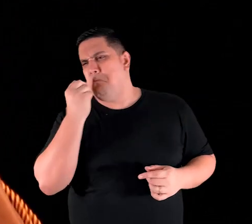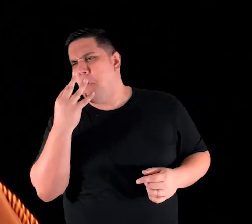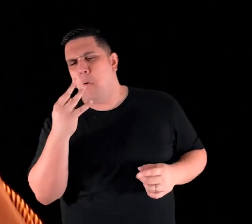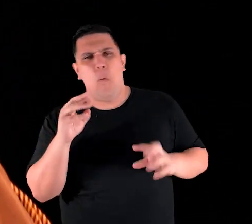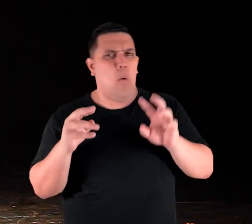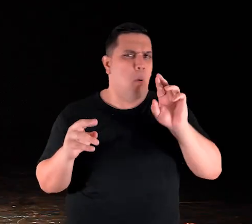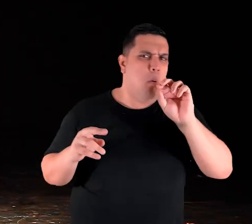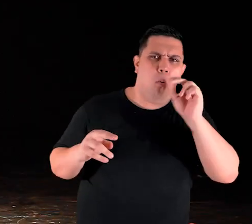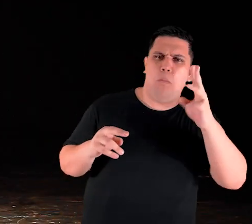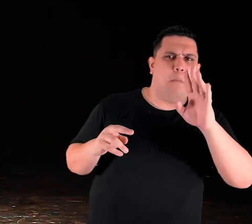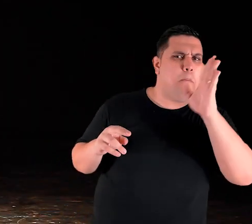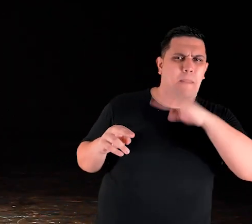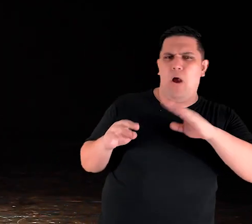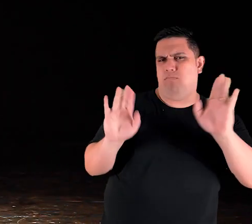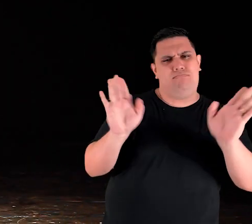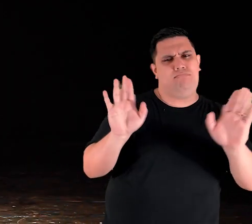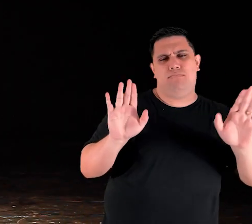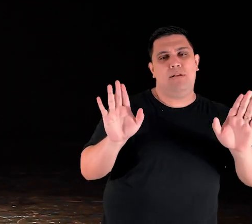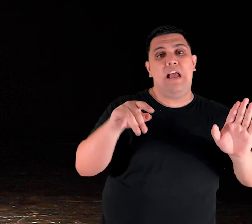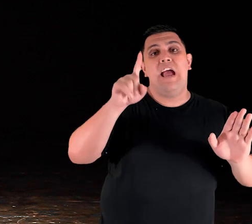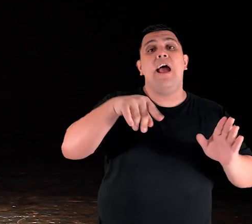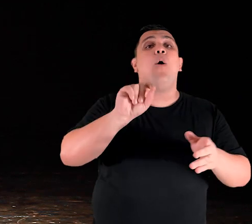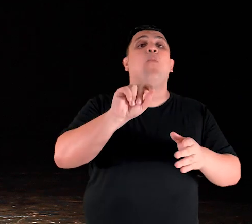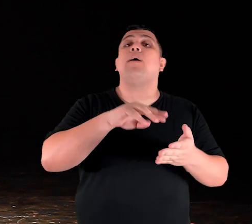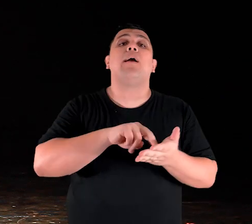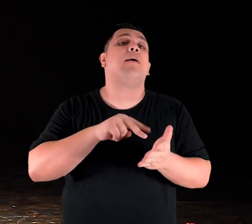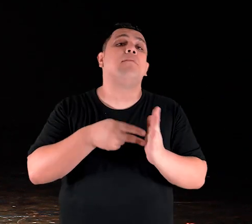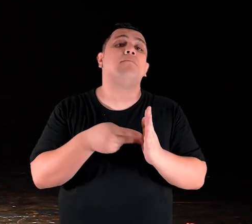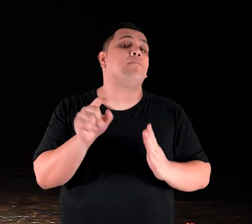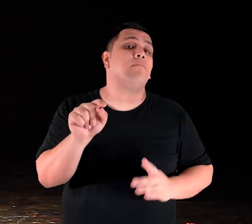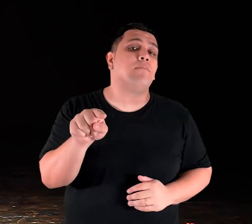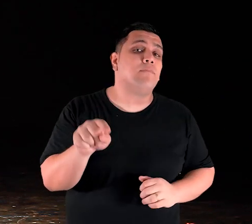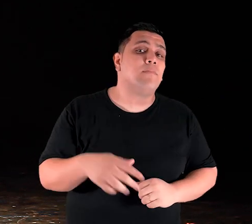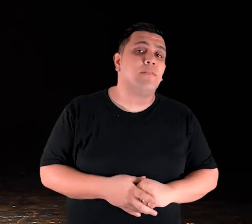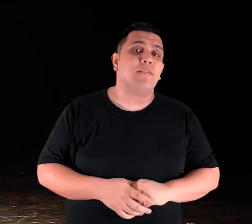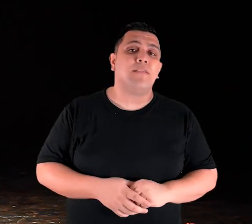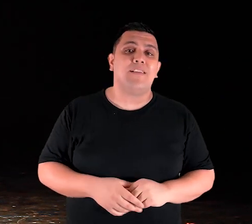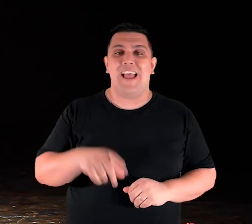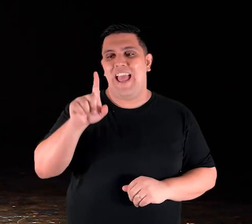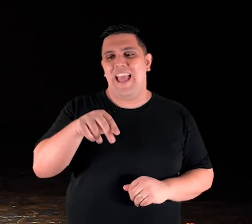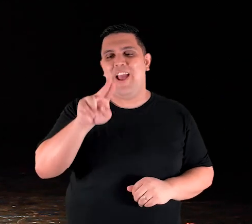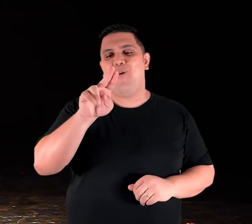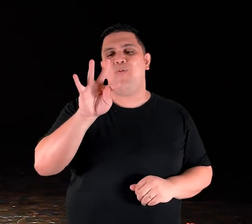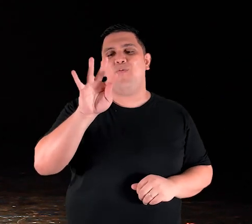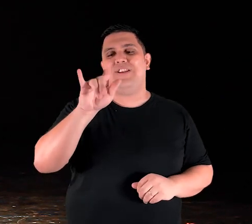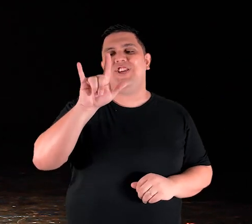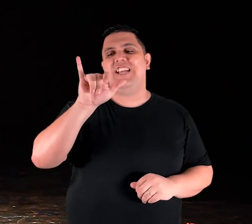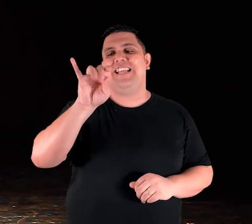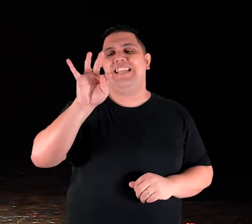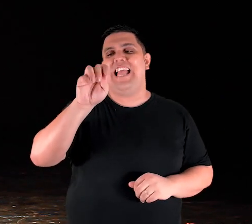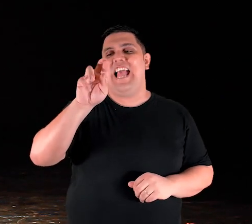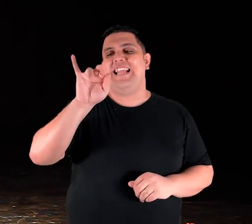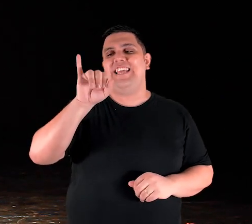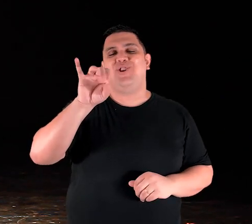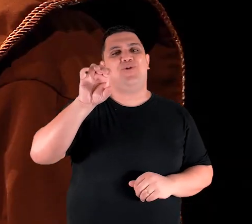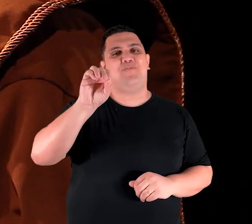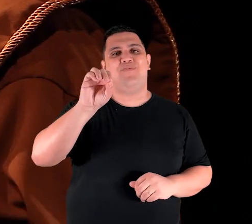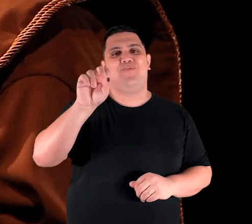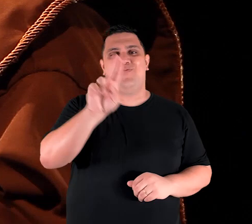mau. E isso é o quê? Isso é o utilitarismo.